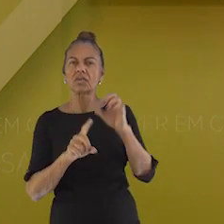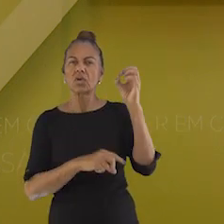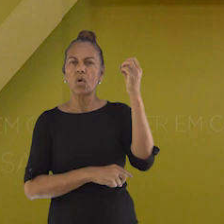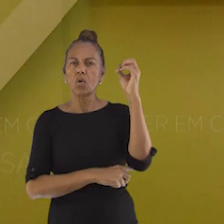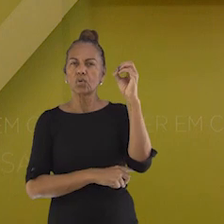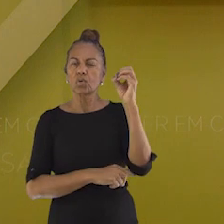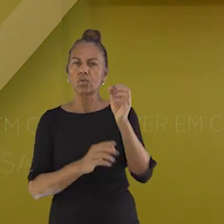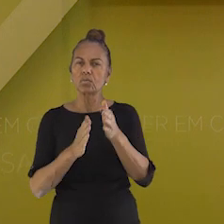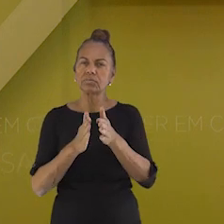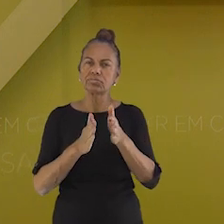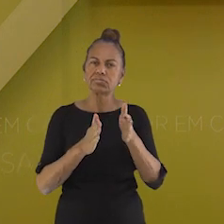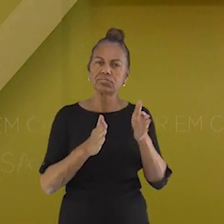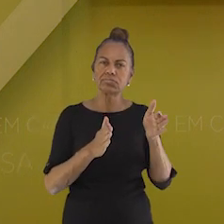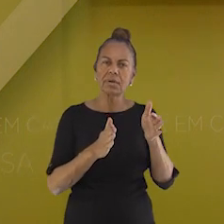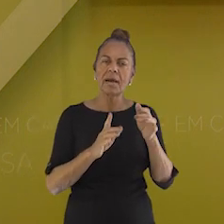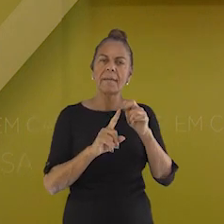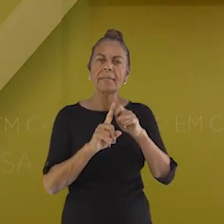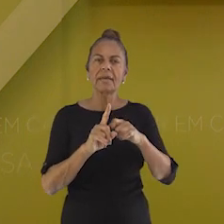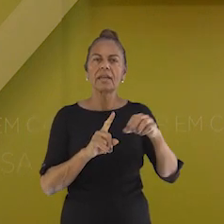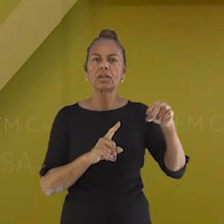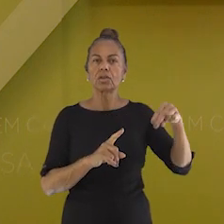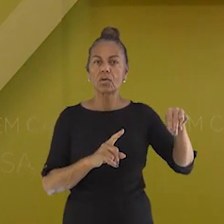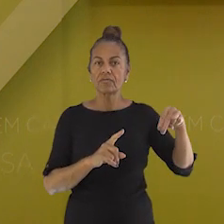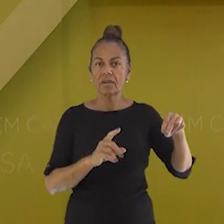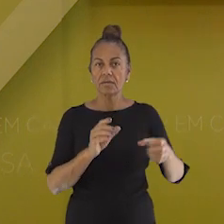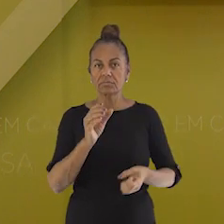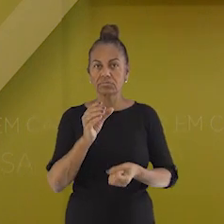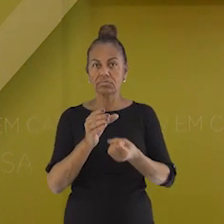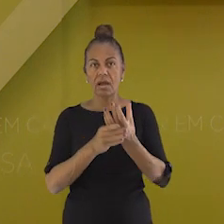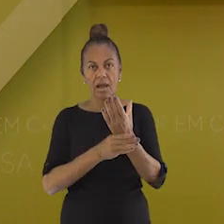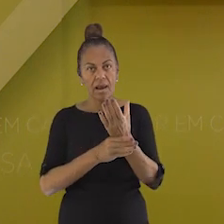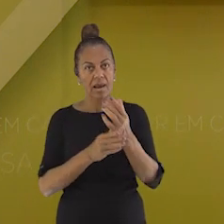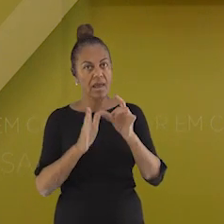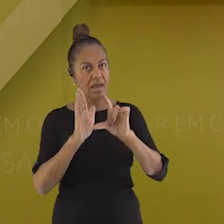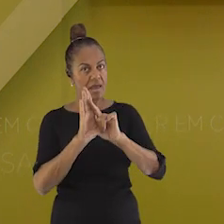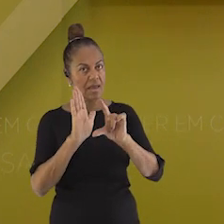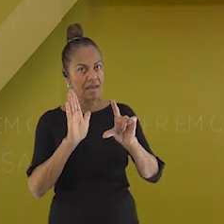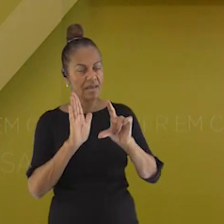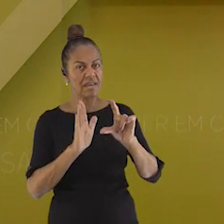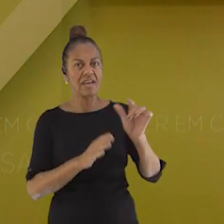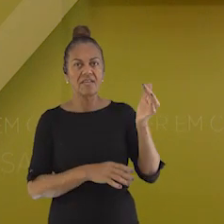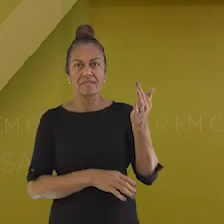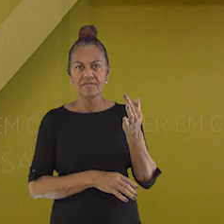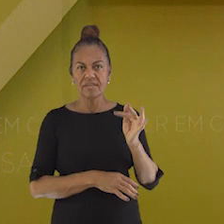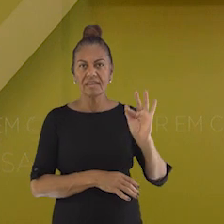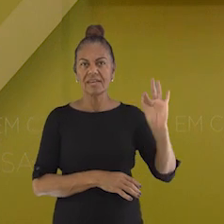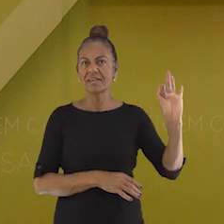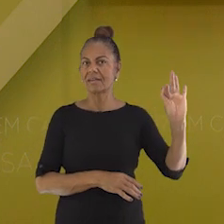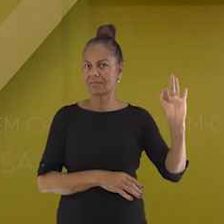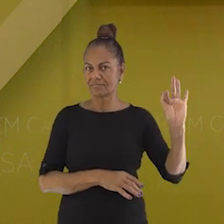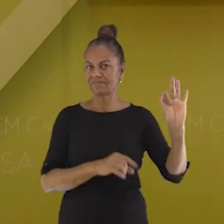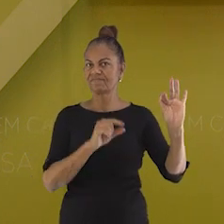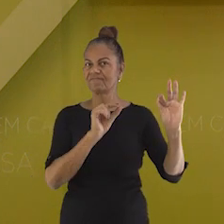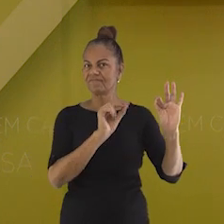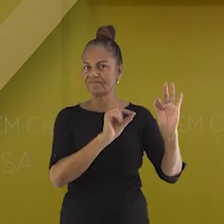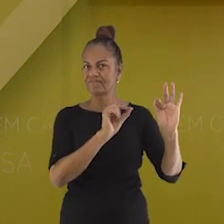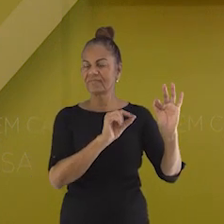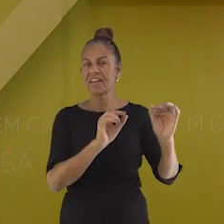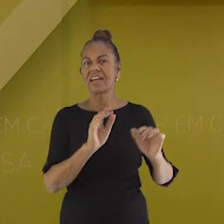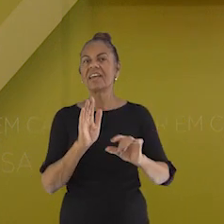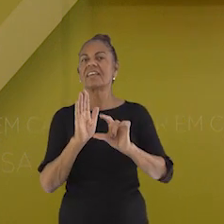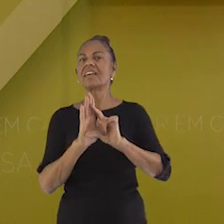e novembro. E sua legislação é federal, mas com uma particularidade. Essa